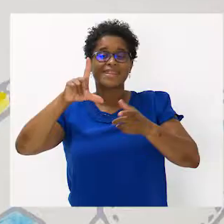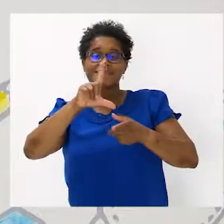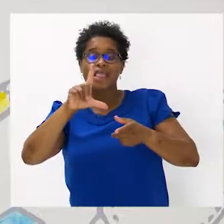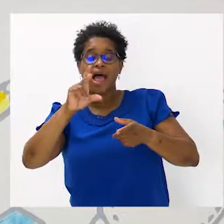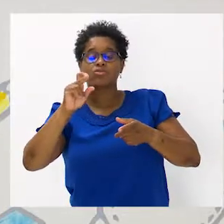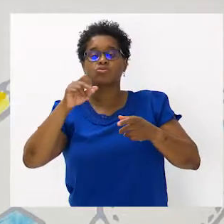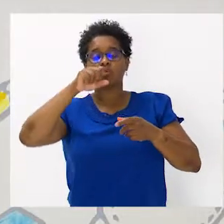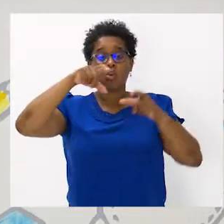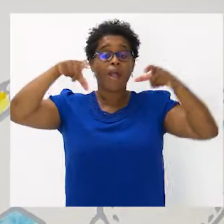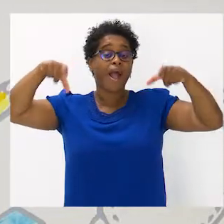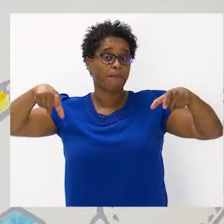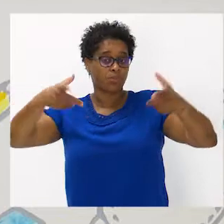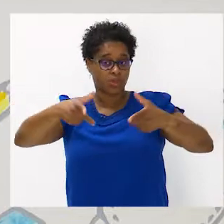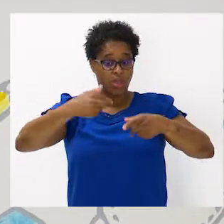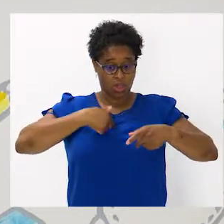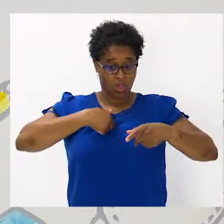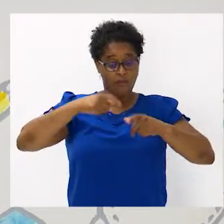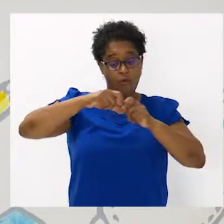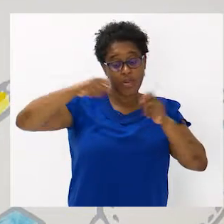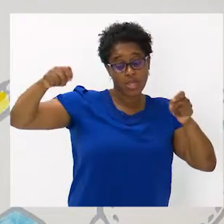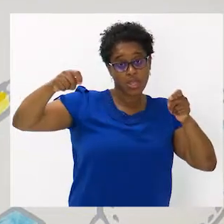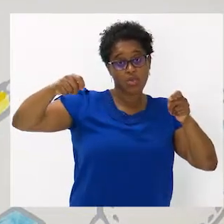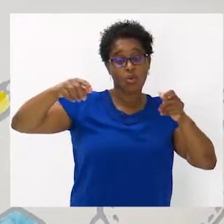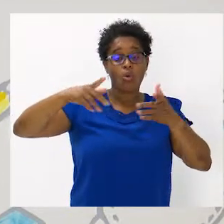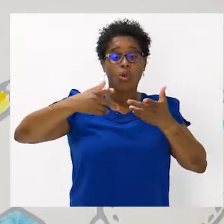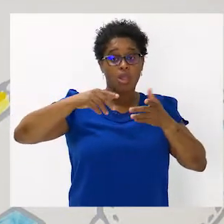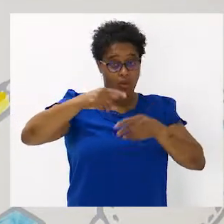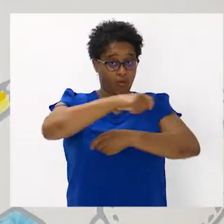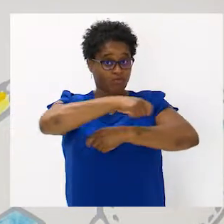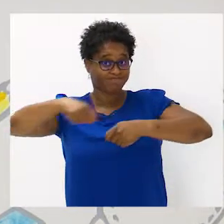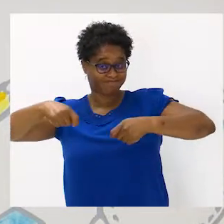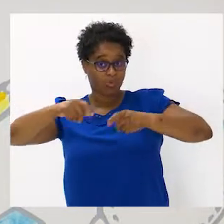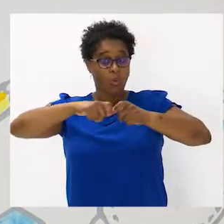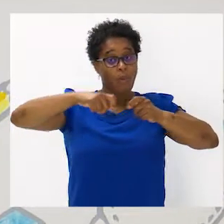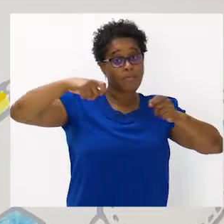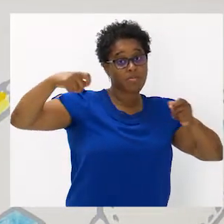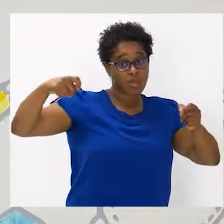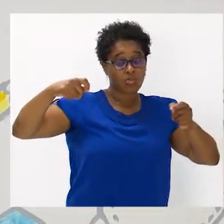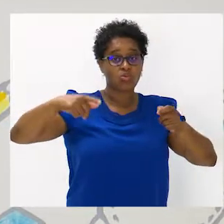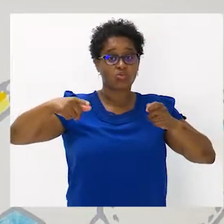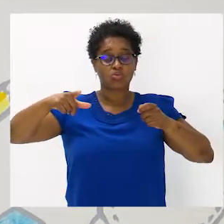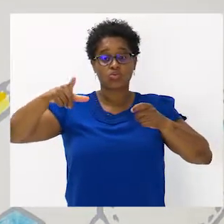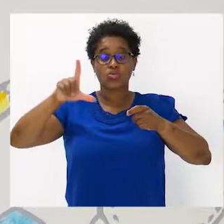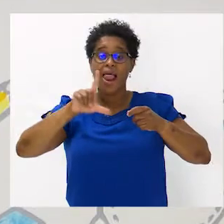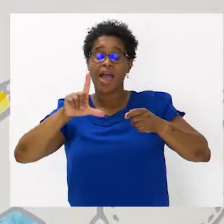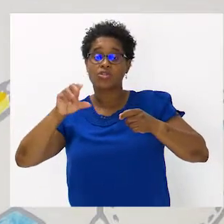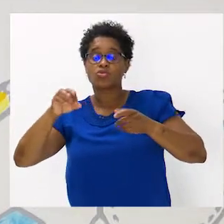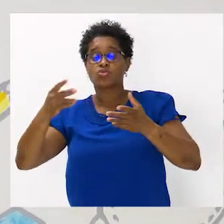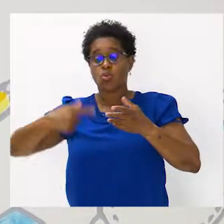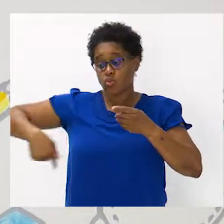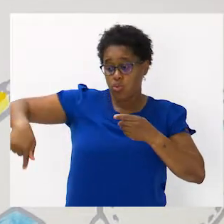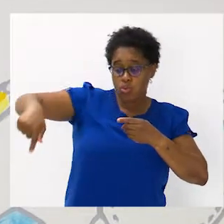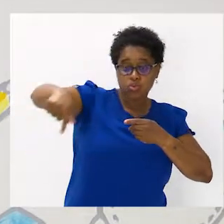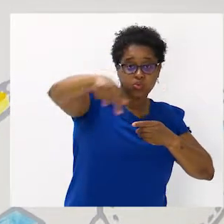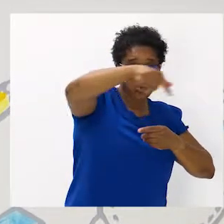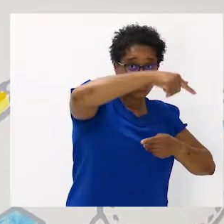campo. Então, eu vou medir o comprimento dos lados, ou seja, o contorno do